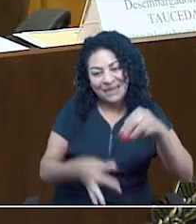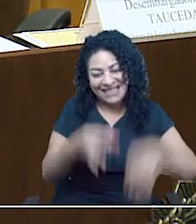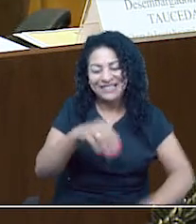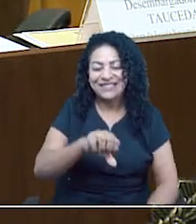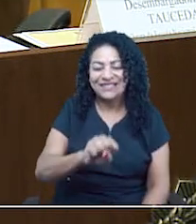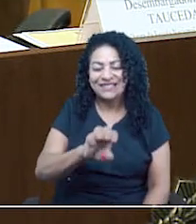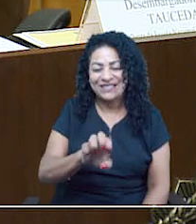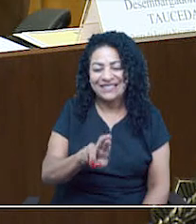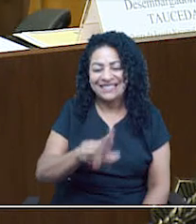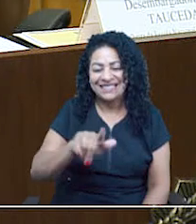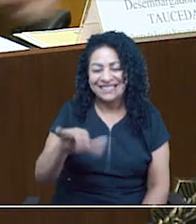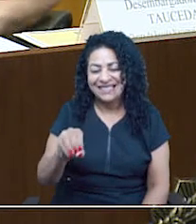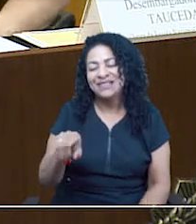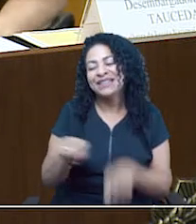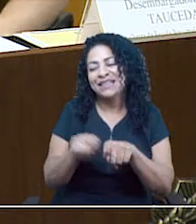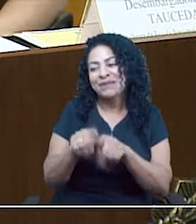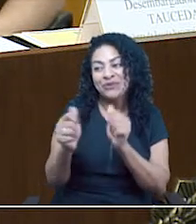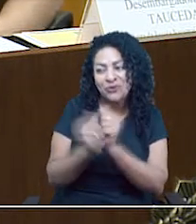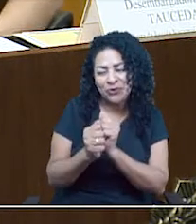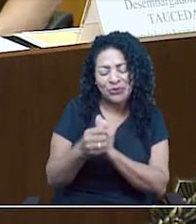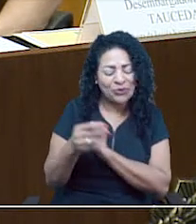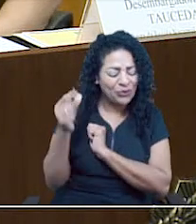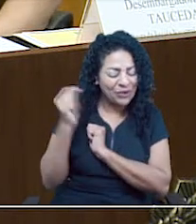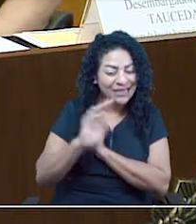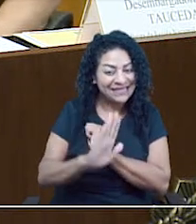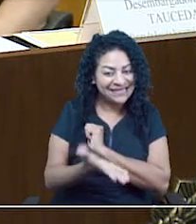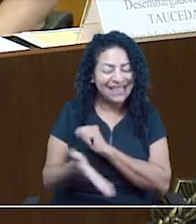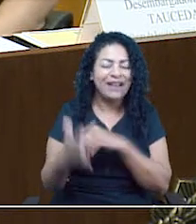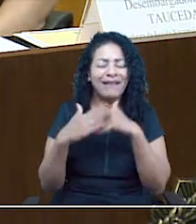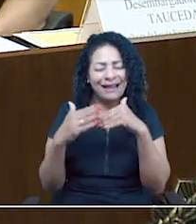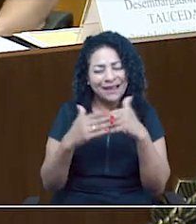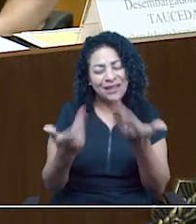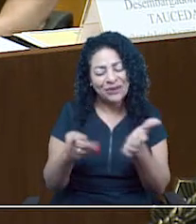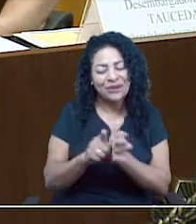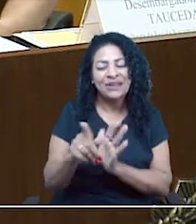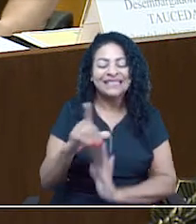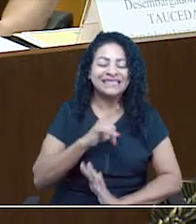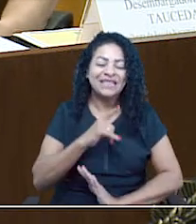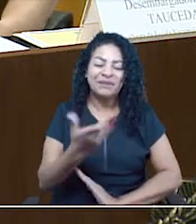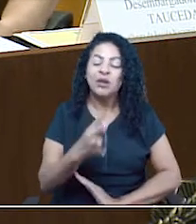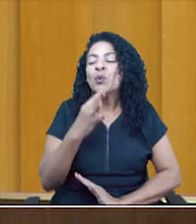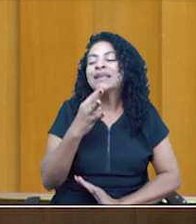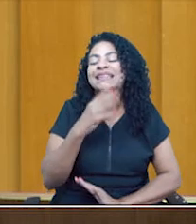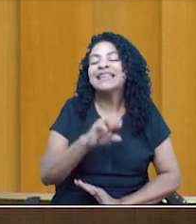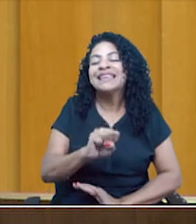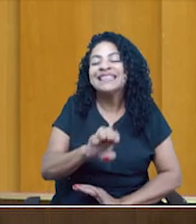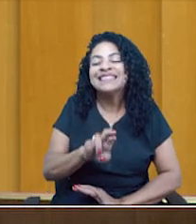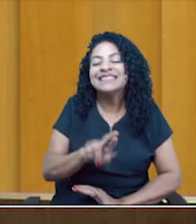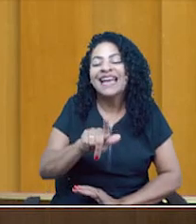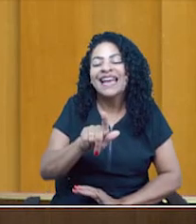Sérgio, carinhosamente chamado de Serginho, porque foi assim que eu conheci, meu colega de turma na faculdade,